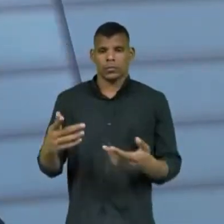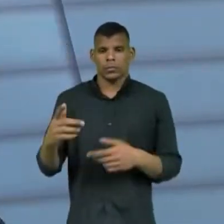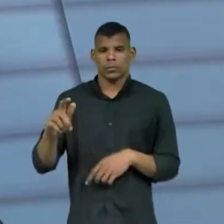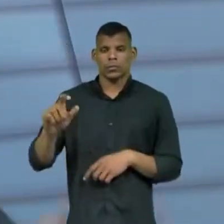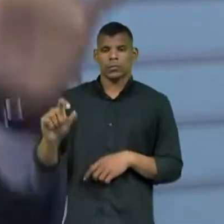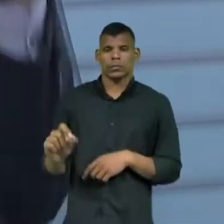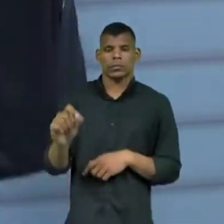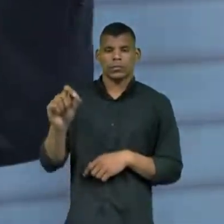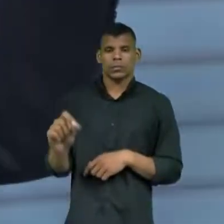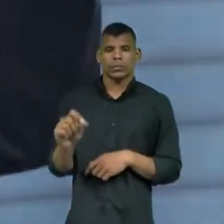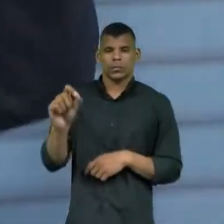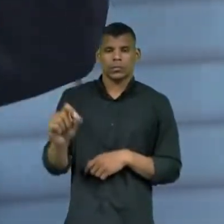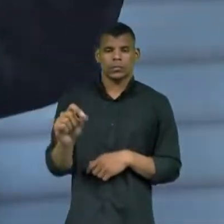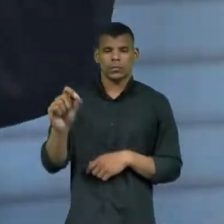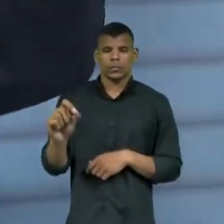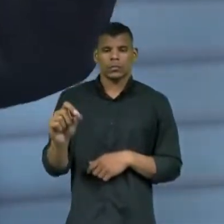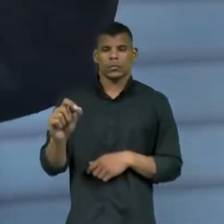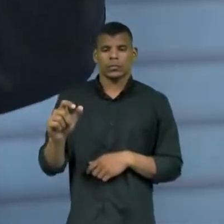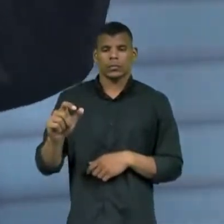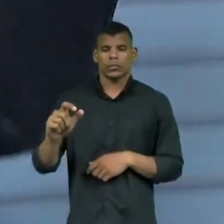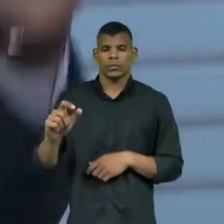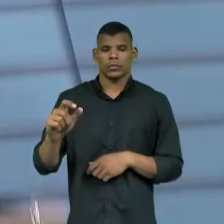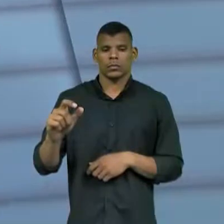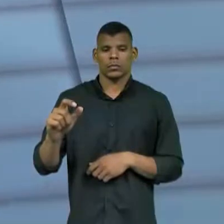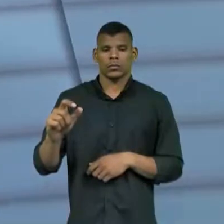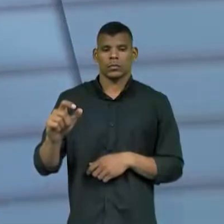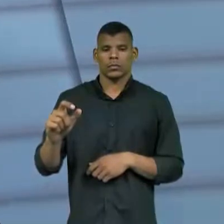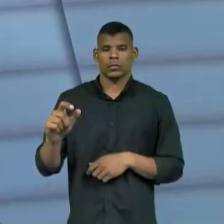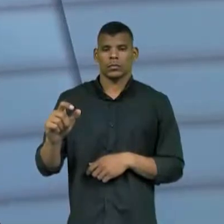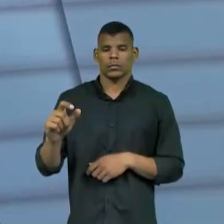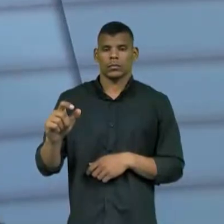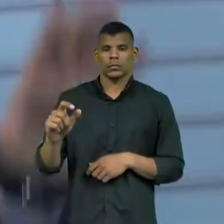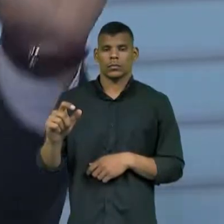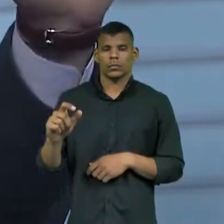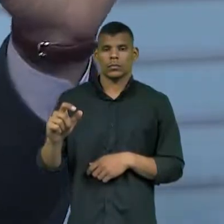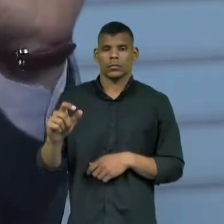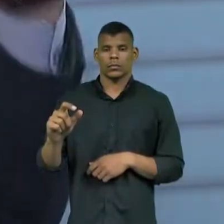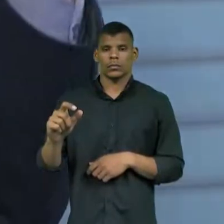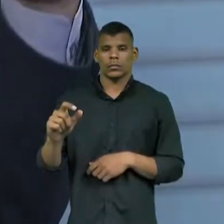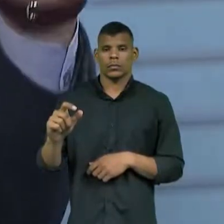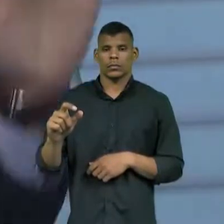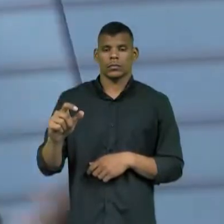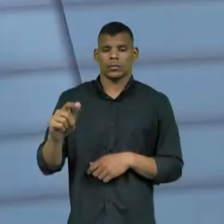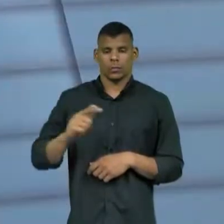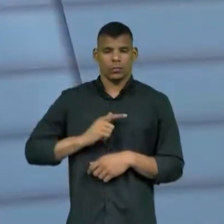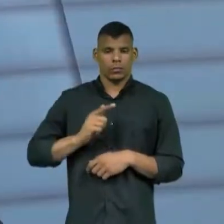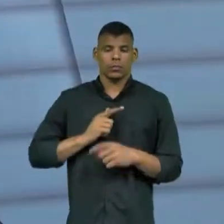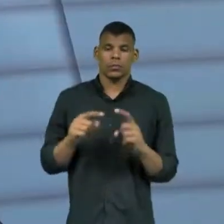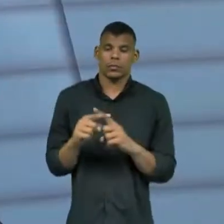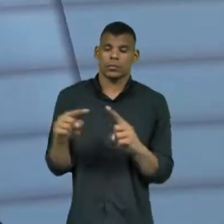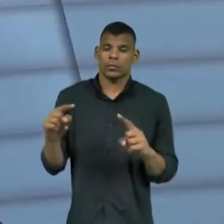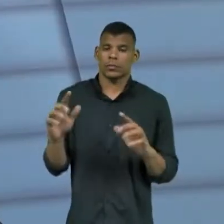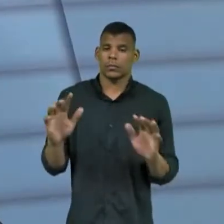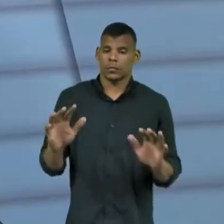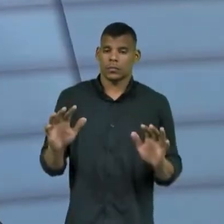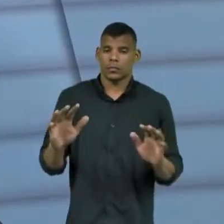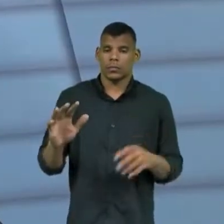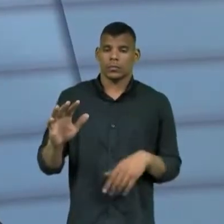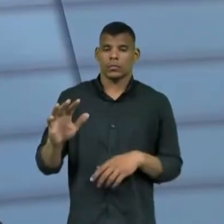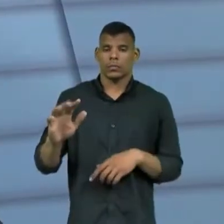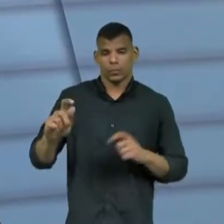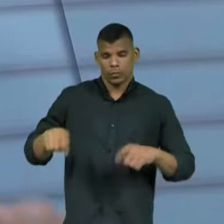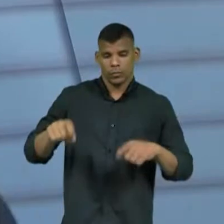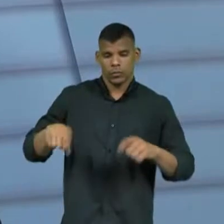o Biden. Então eles lá começaram a fazer leilão. E dinheiro lá eles têm, né? Eles têm. Só que para que você